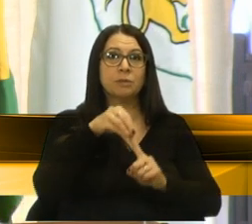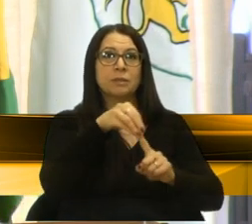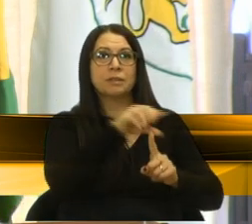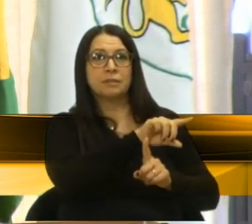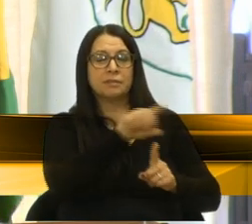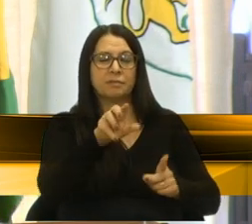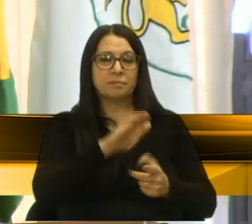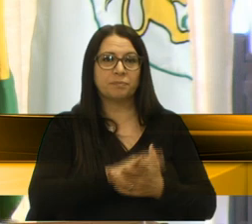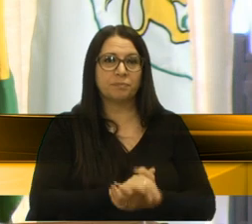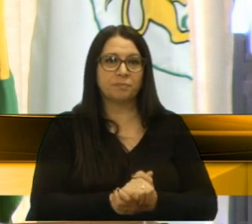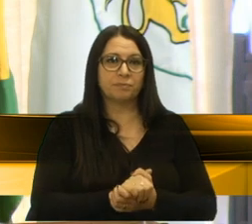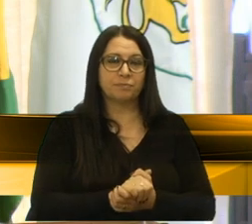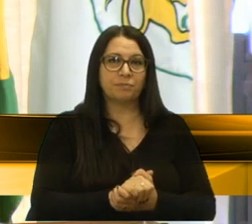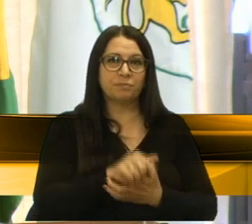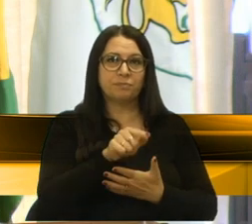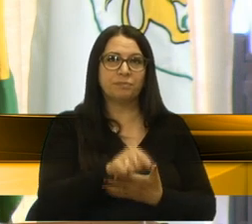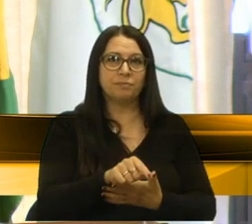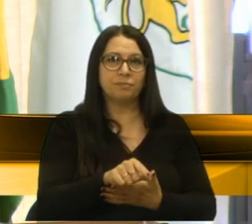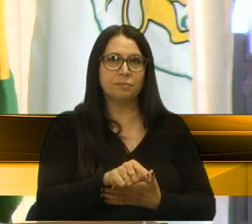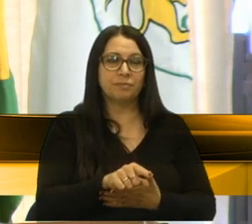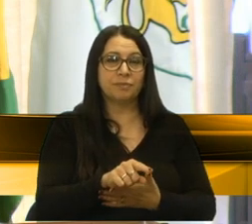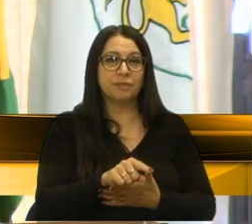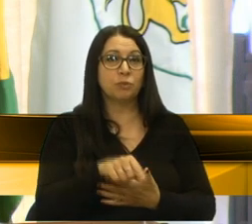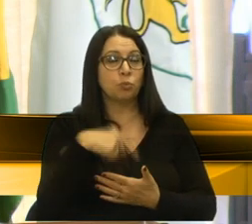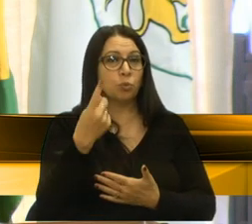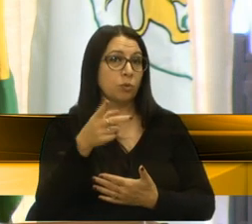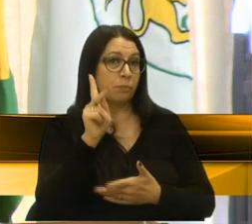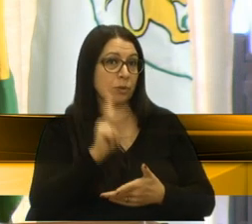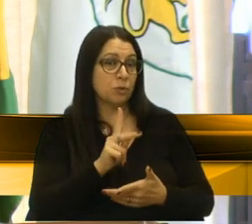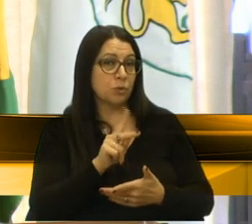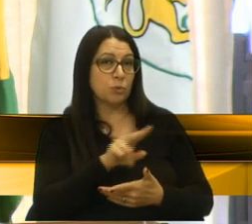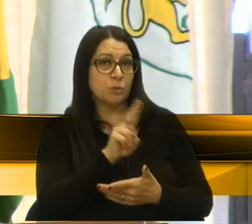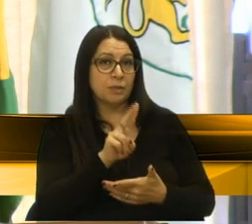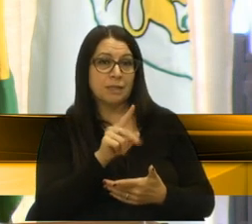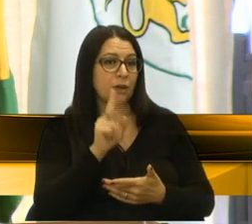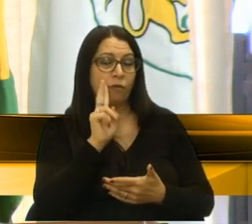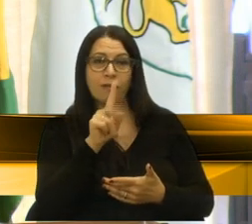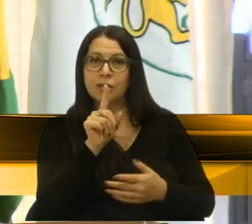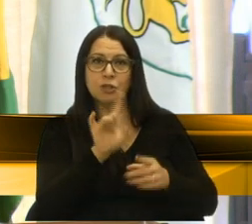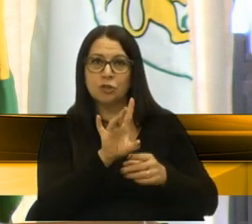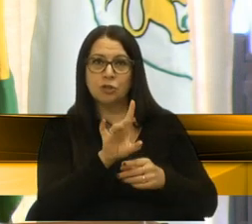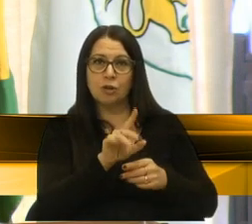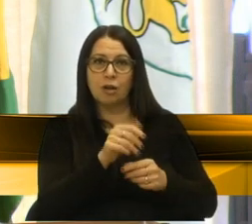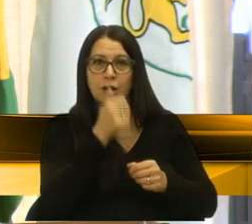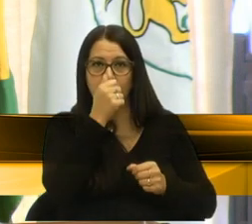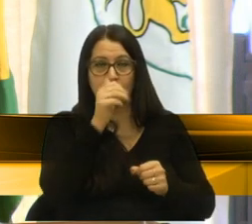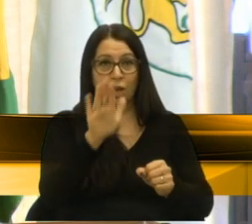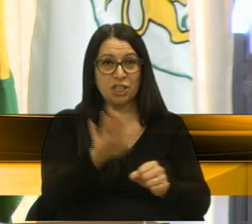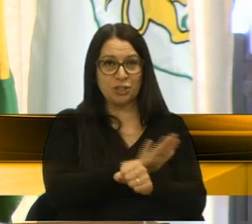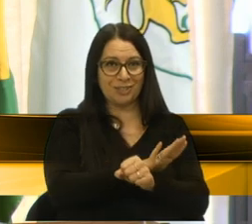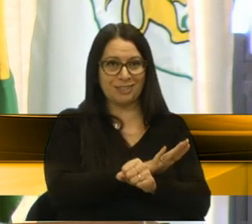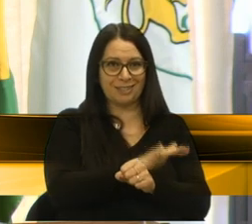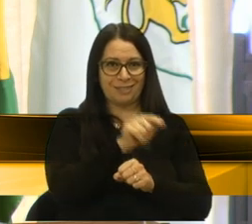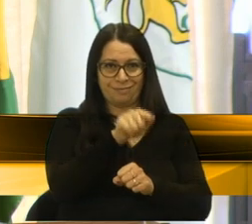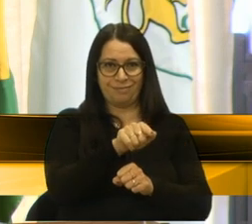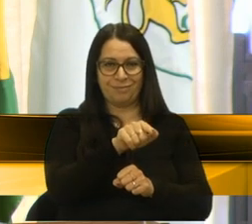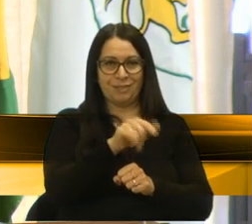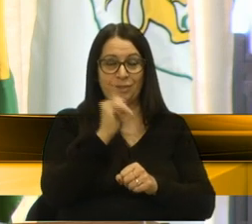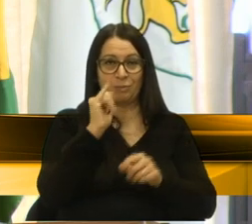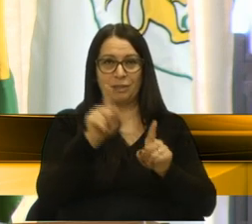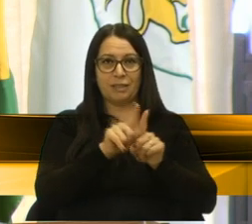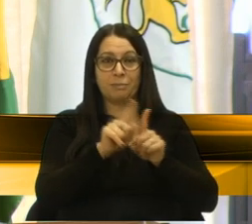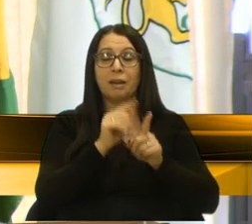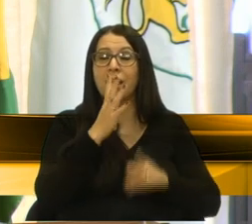principalmente na linha do bairro. Aí um outro passageiro afirma que não encara apenas as lotações na linha, como também